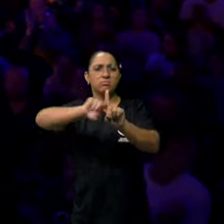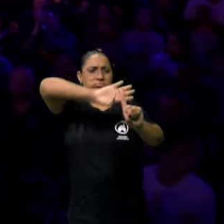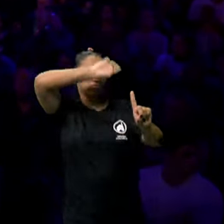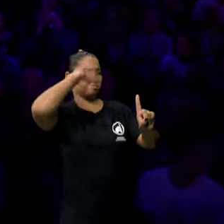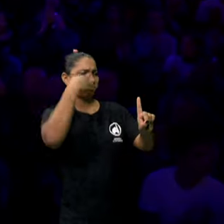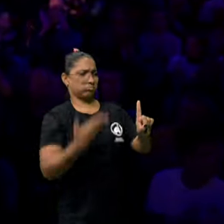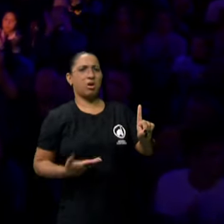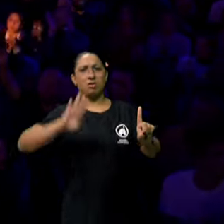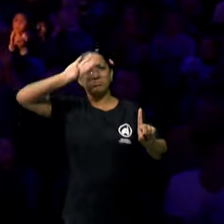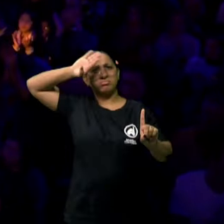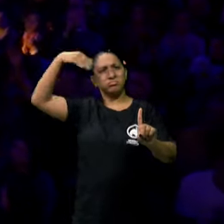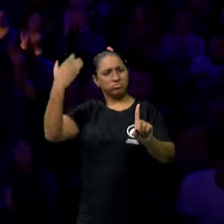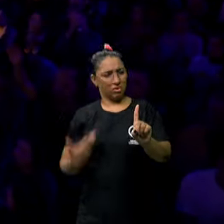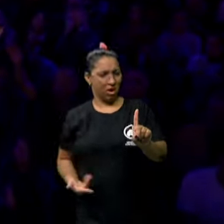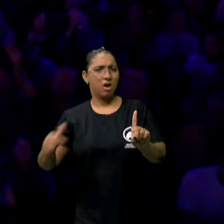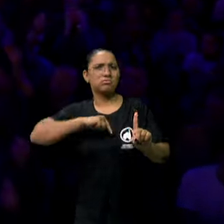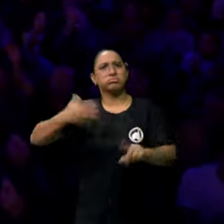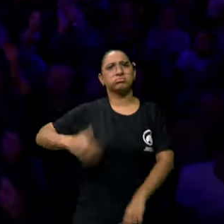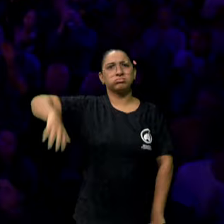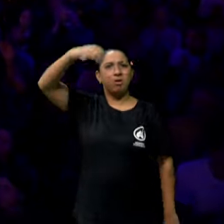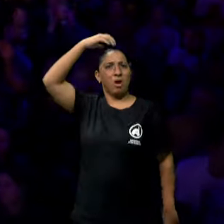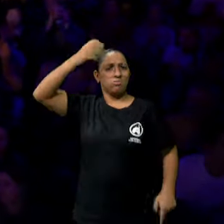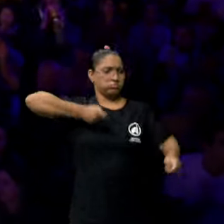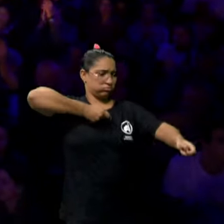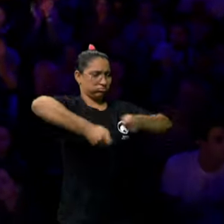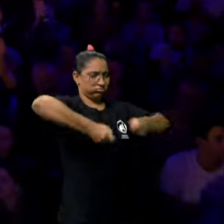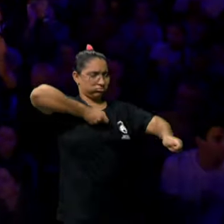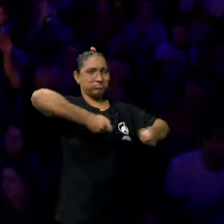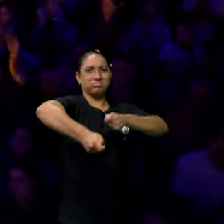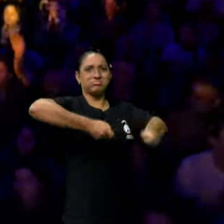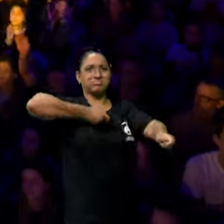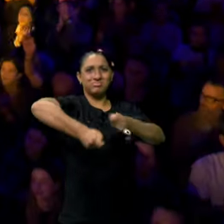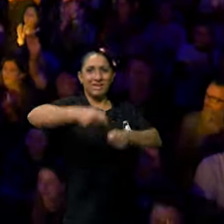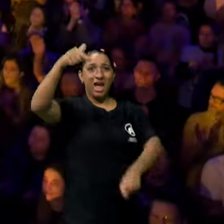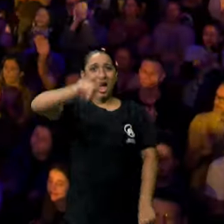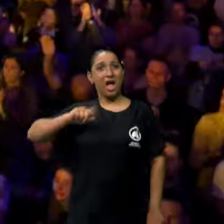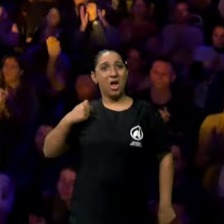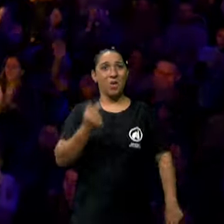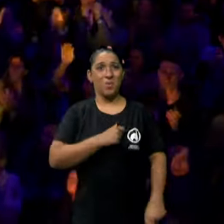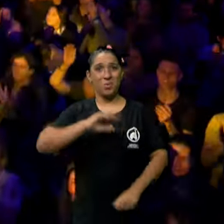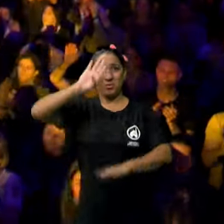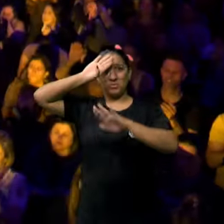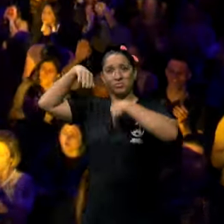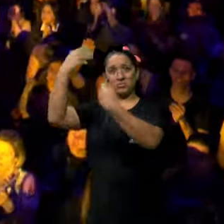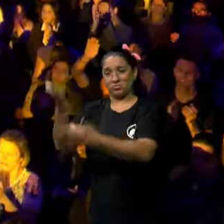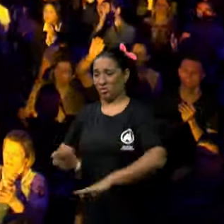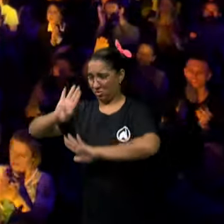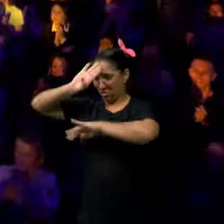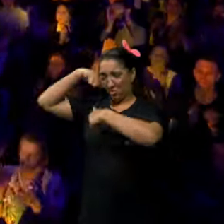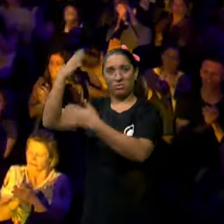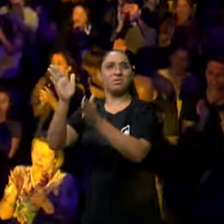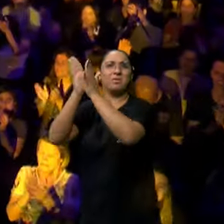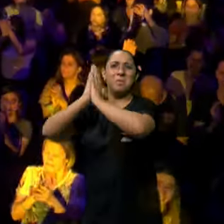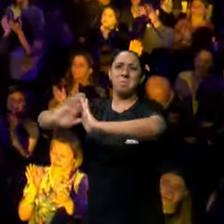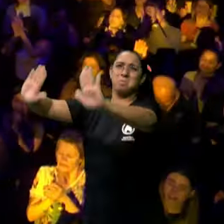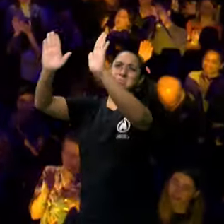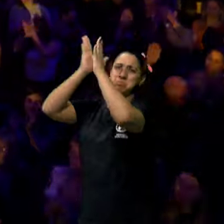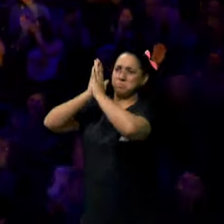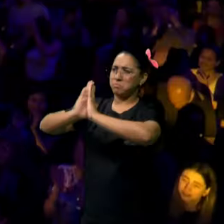Rei majestoso assume domínio comando nesta hora você adoramos aqui senhor nós se Exaltamos aqui